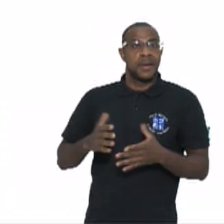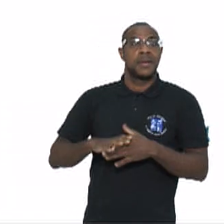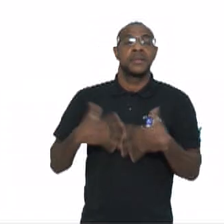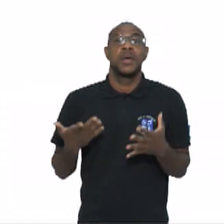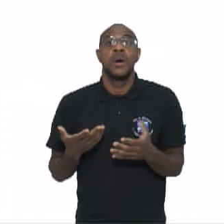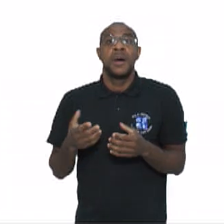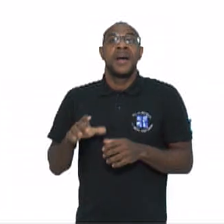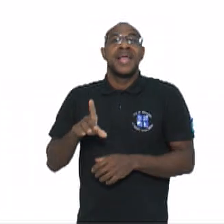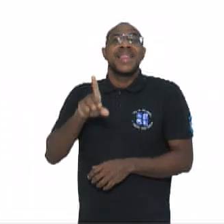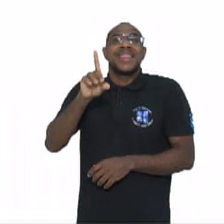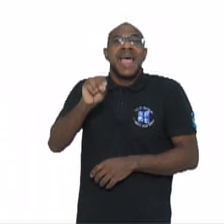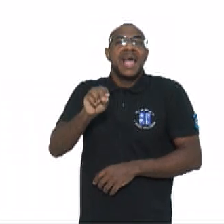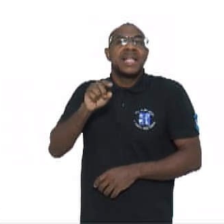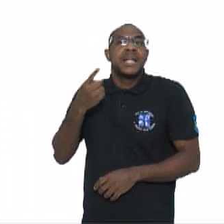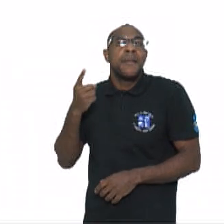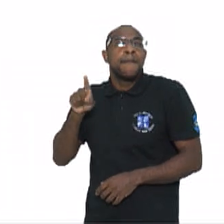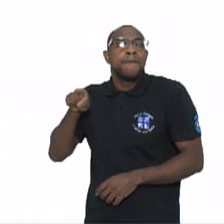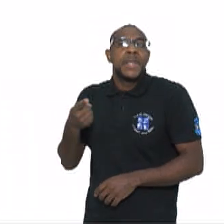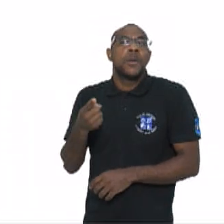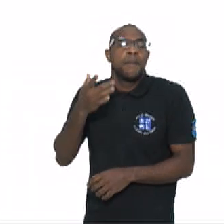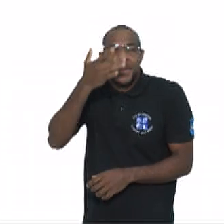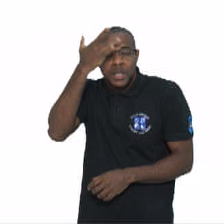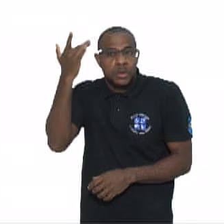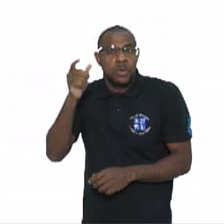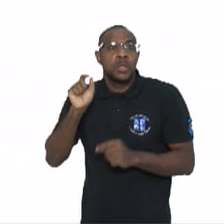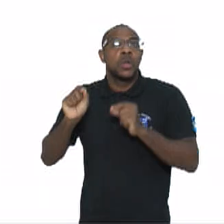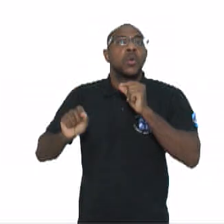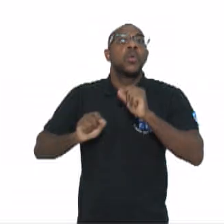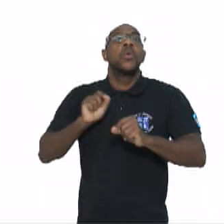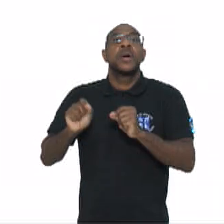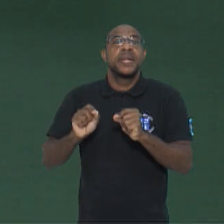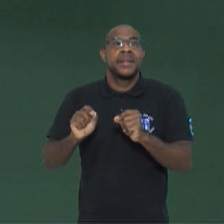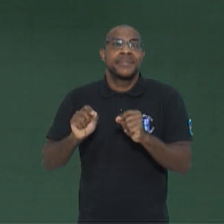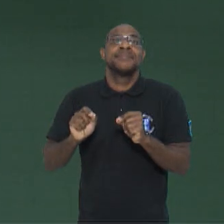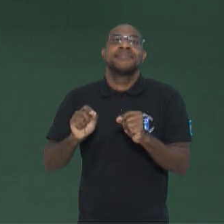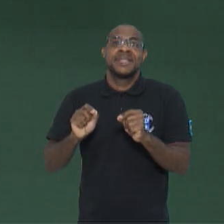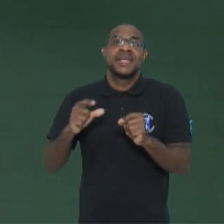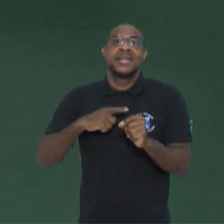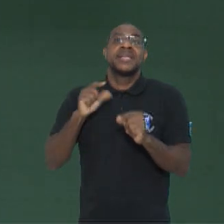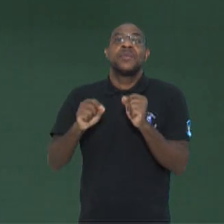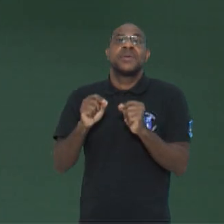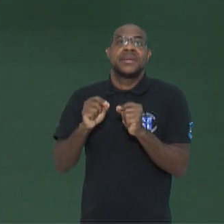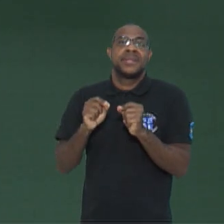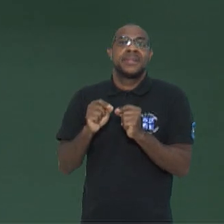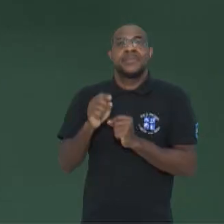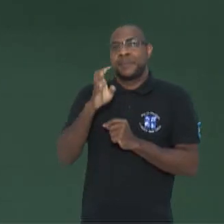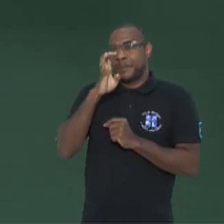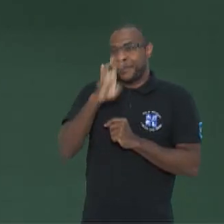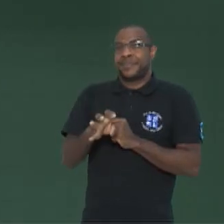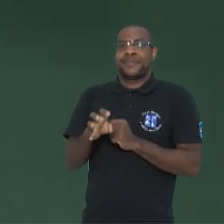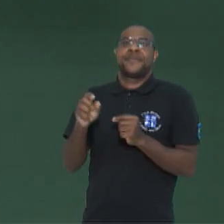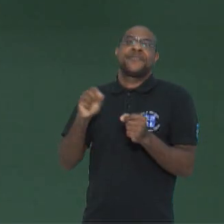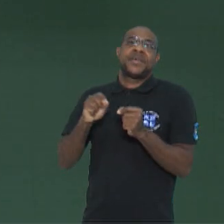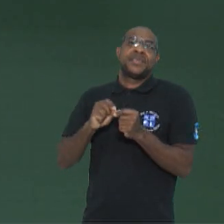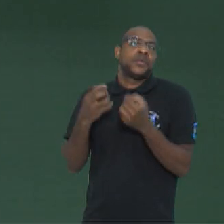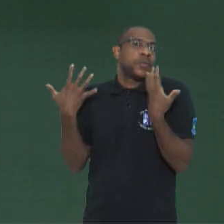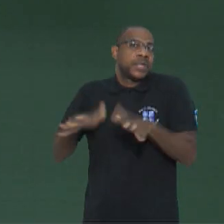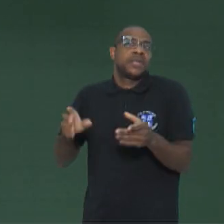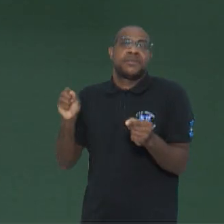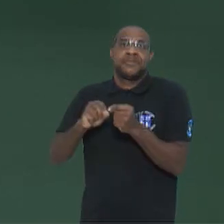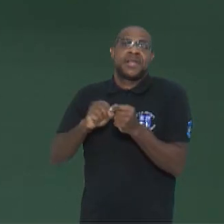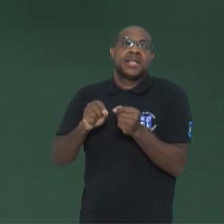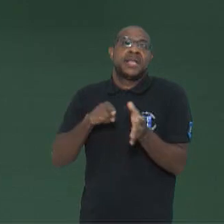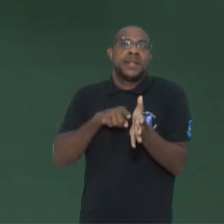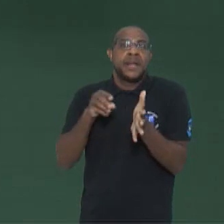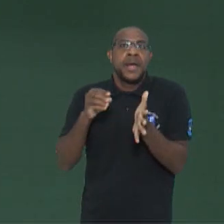de focos tenham se recusado a fazer. Prestem atenção nas palavras que estão